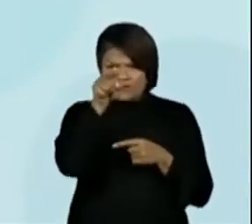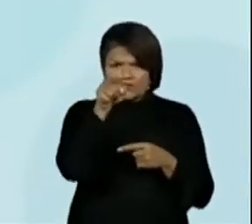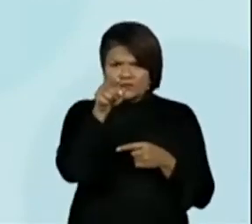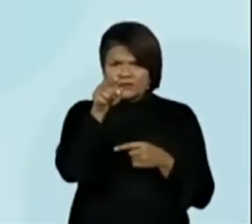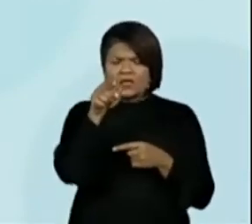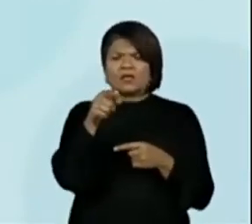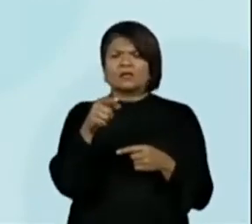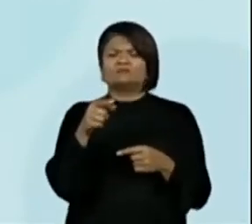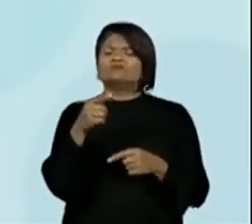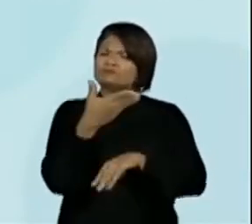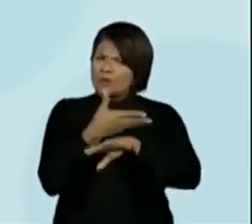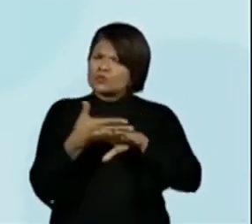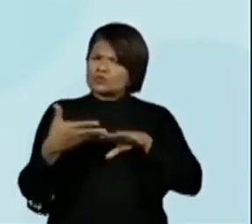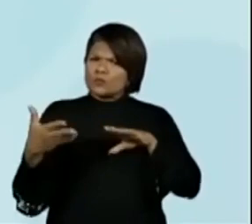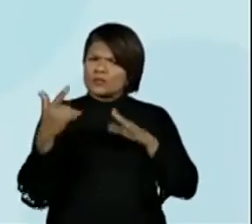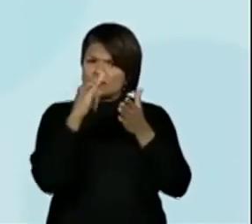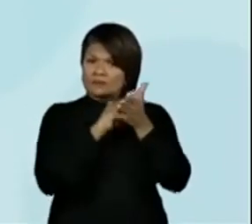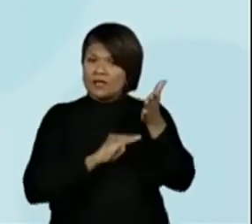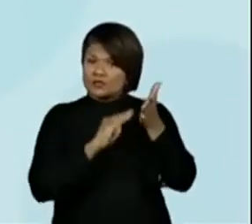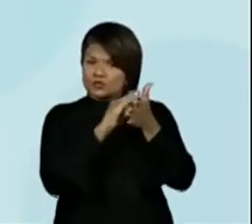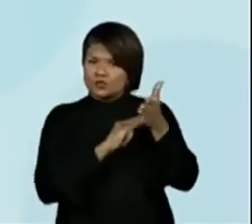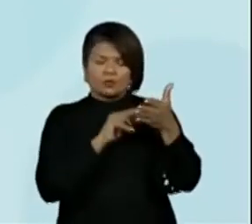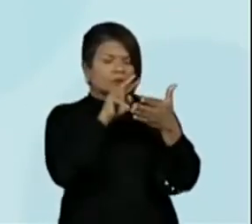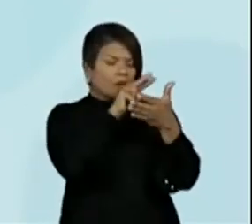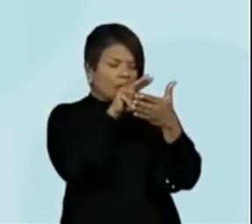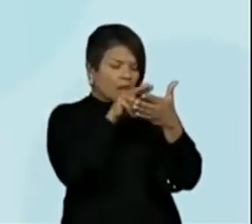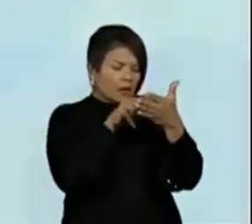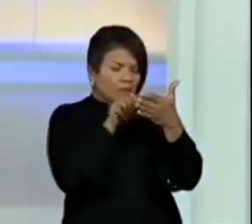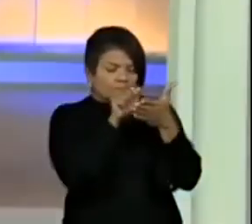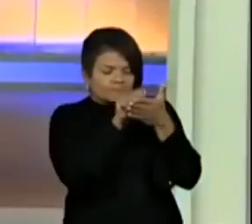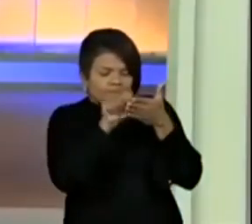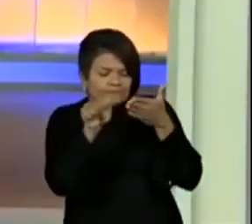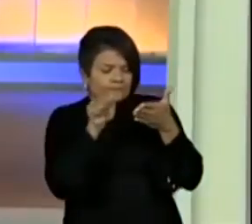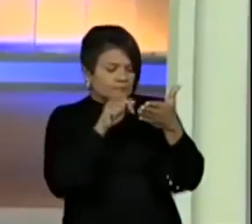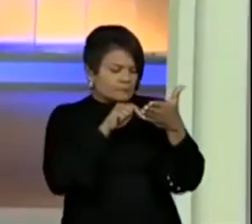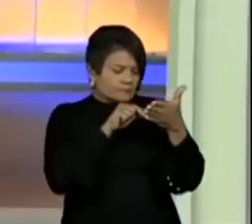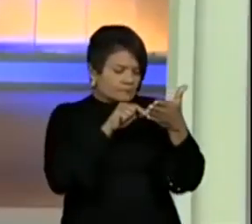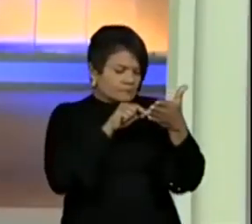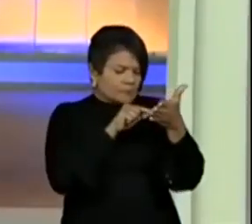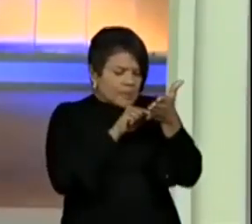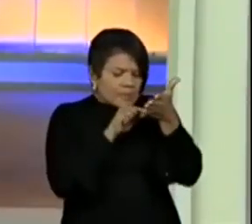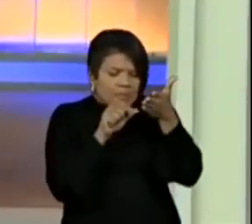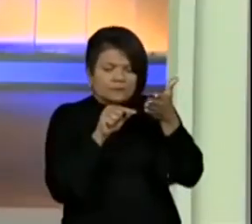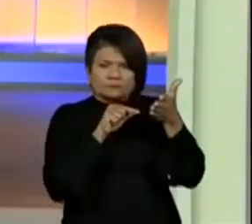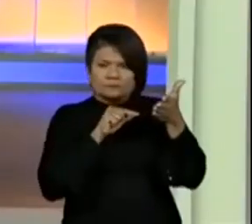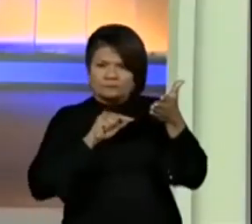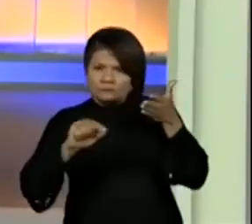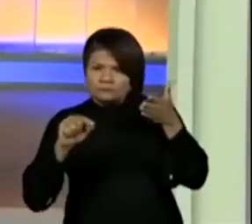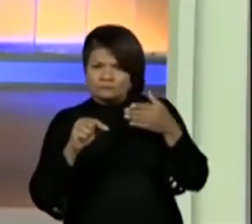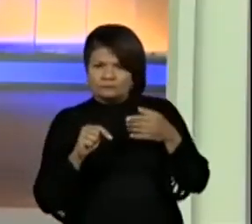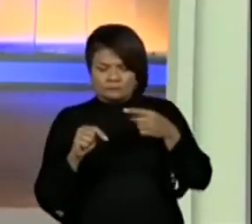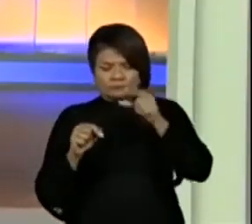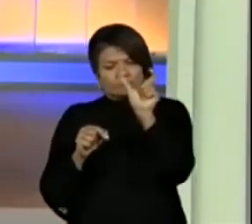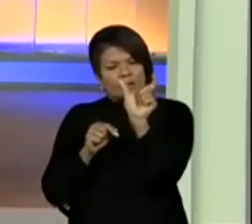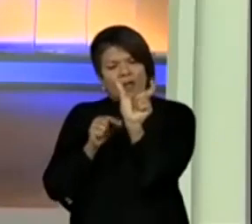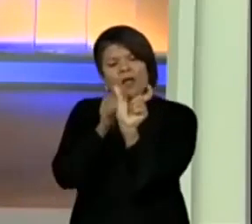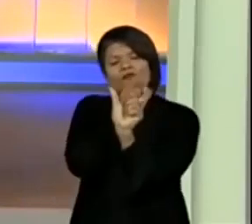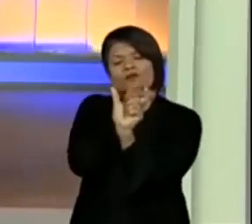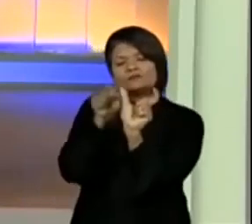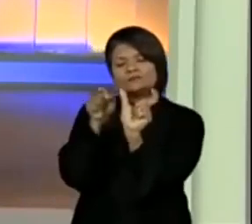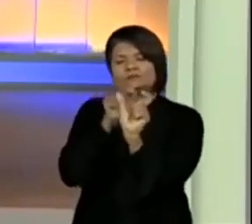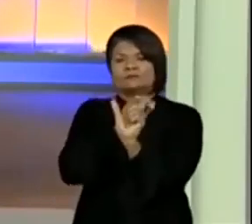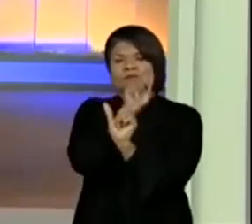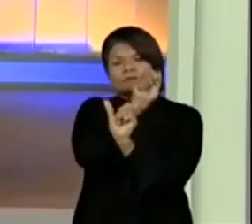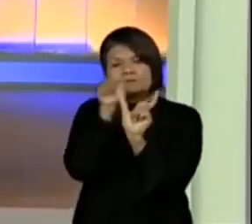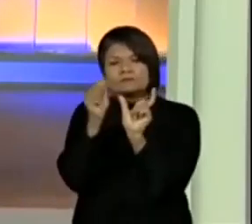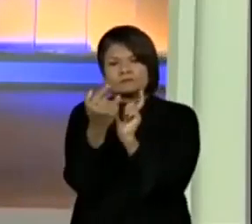costumam sublinhar o texto na hora que vocês estão lendo ou grifar? Veja bem, grifar é marcar aqui com